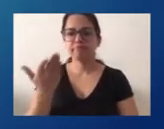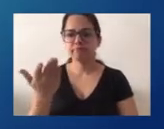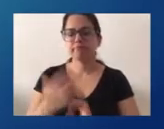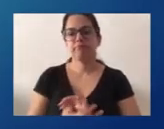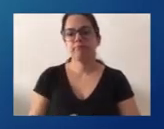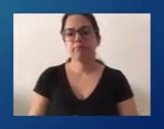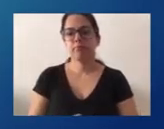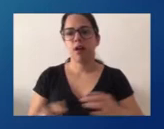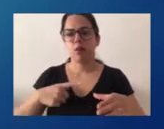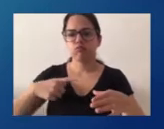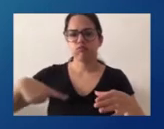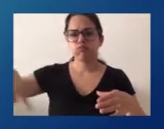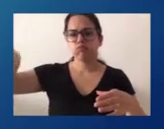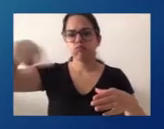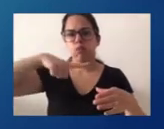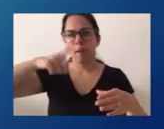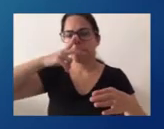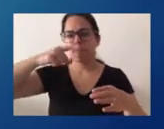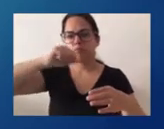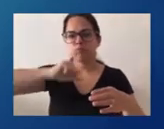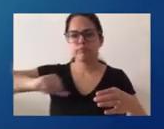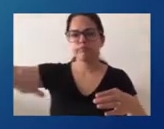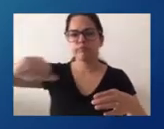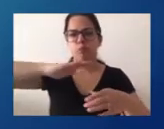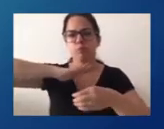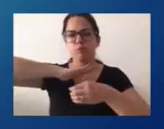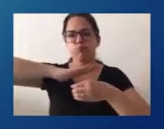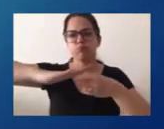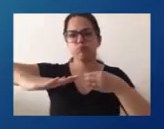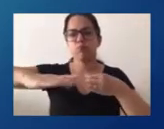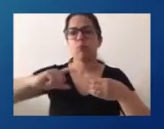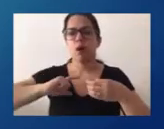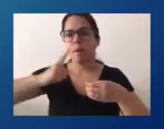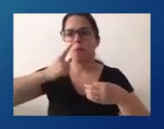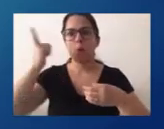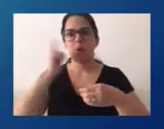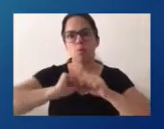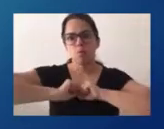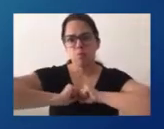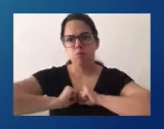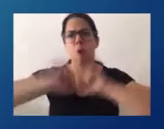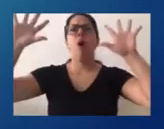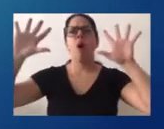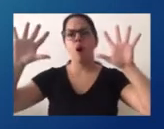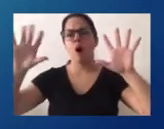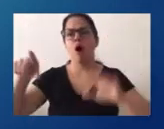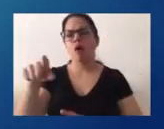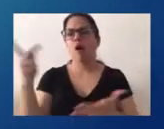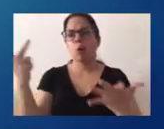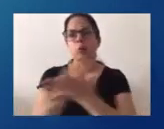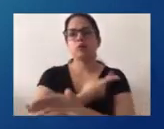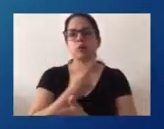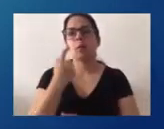Vocês vejam aqui, gente, a tampa da autoclave. Então, vocês vejam, né, qual foi o vulto dessa explosão que conseguiu arrancar